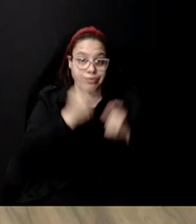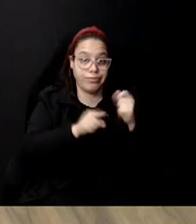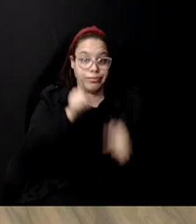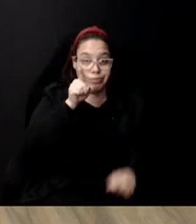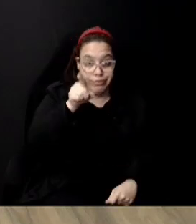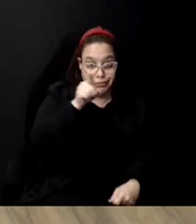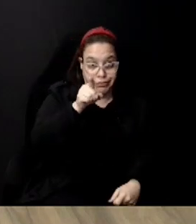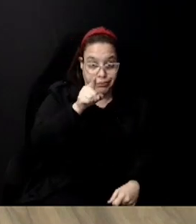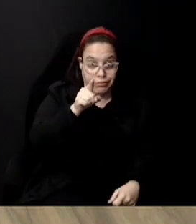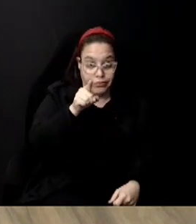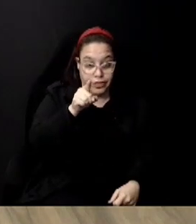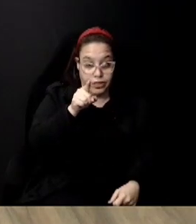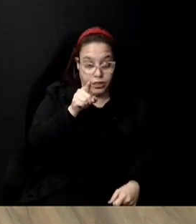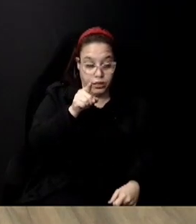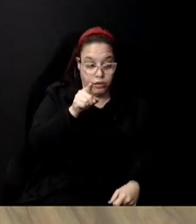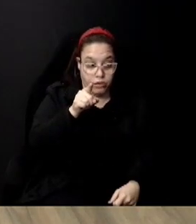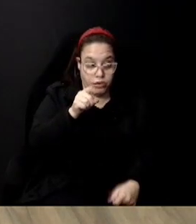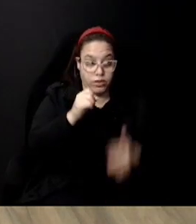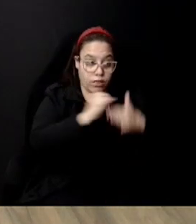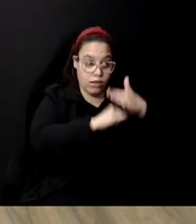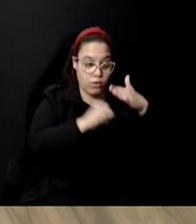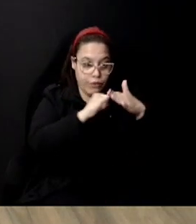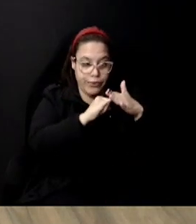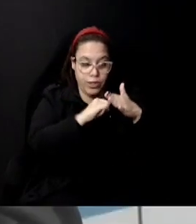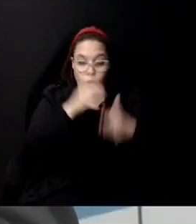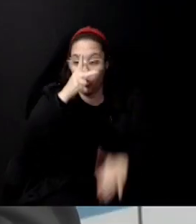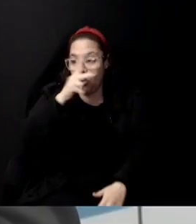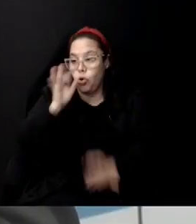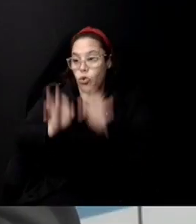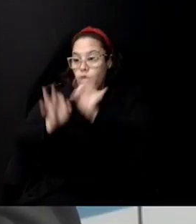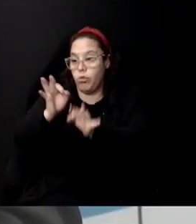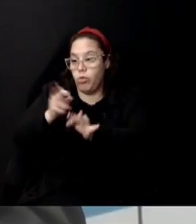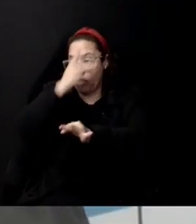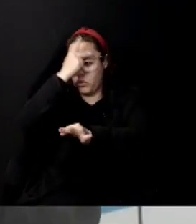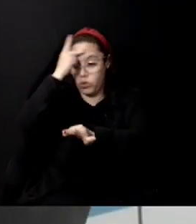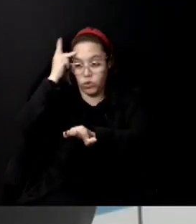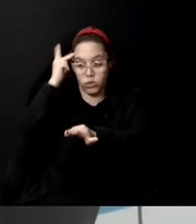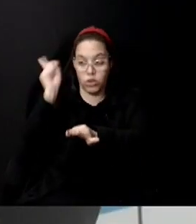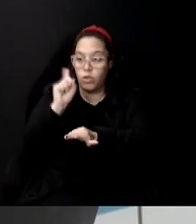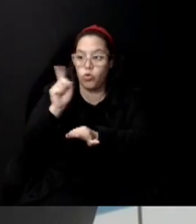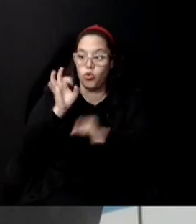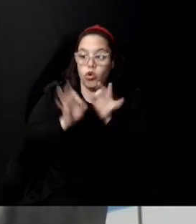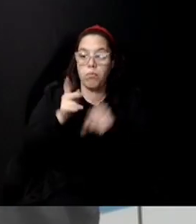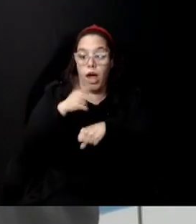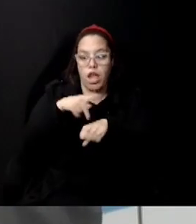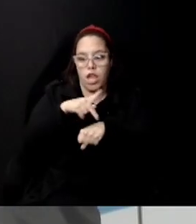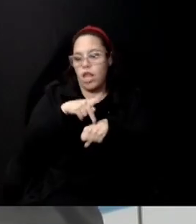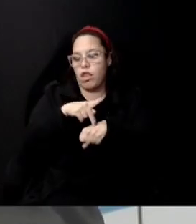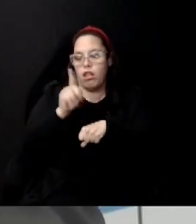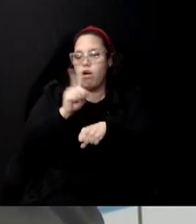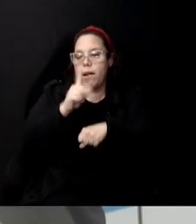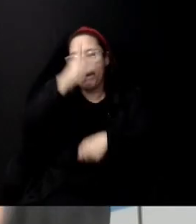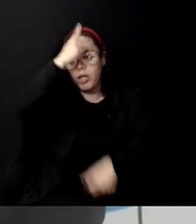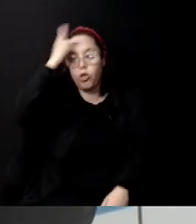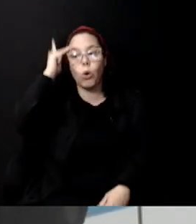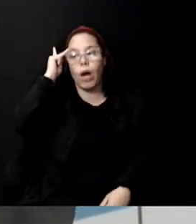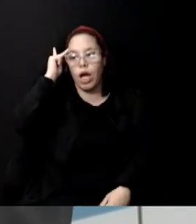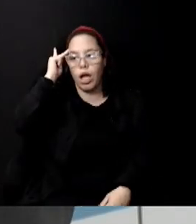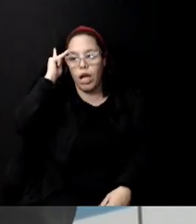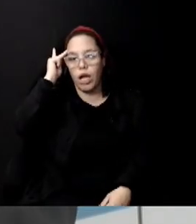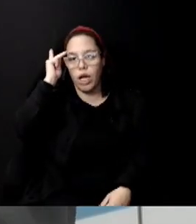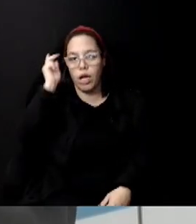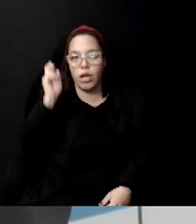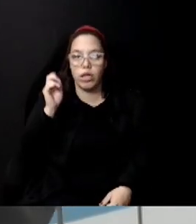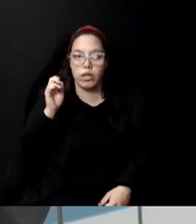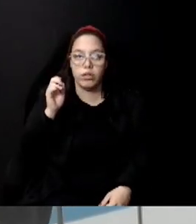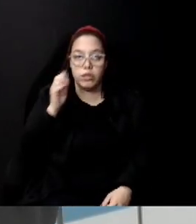órgão. O tribunal julga pessoas, ele não julga países. Então, o Tribunal Penal Internacional da